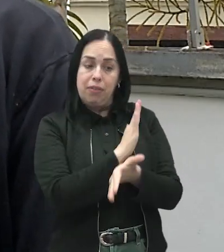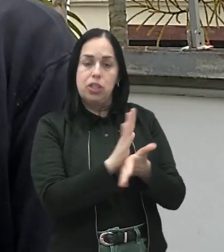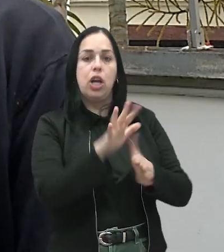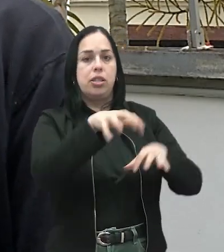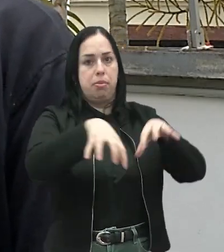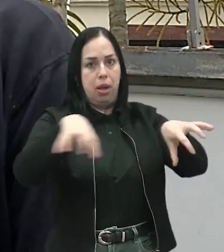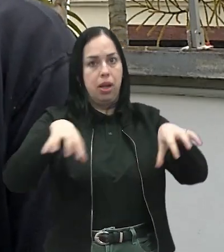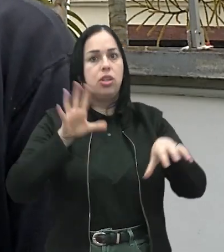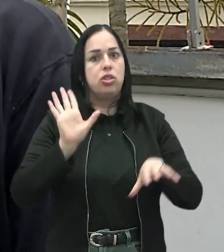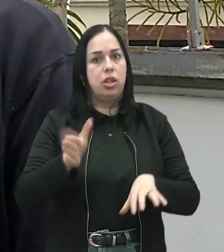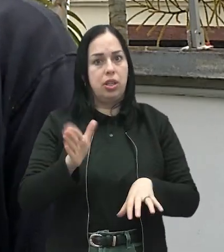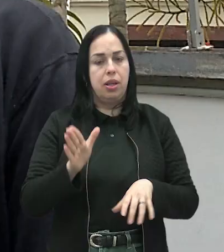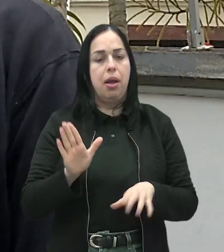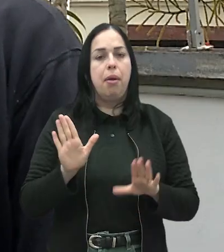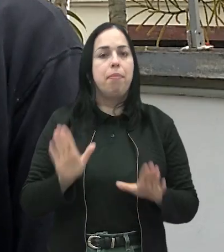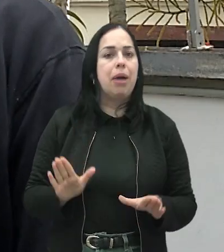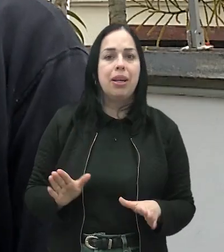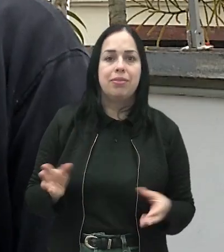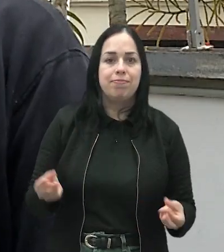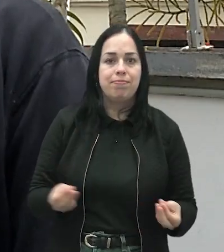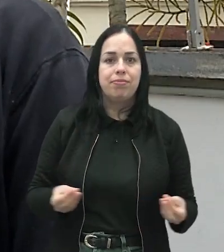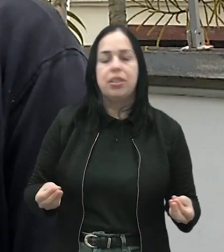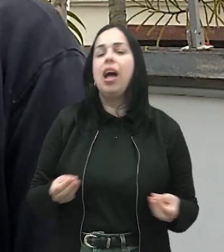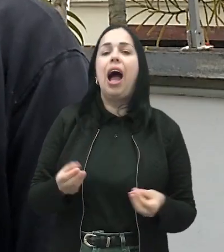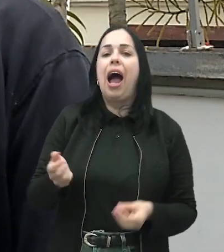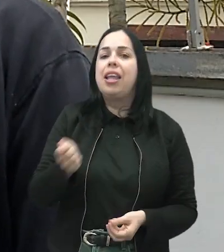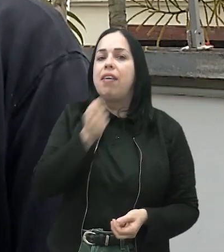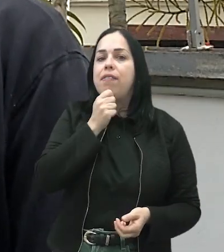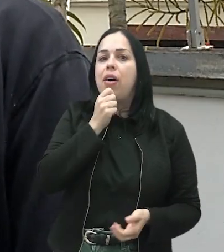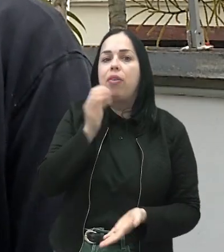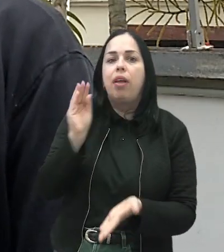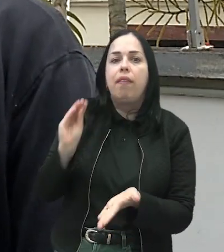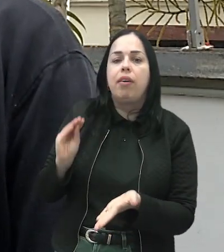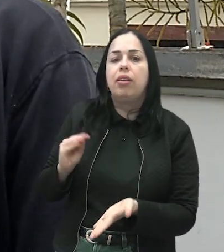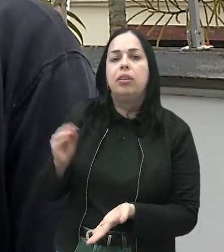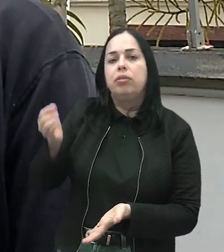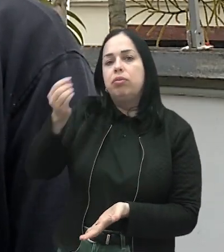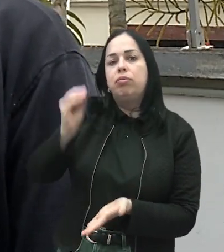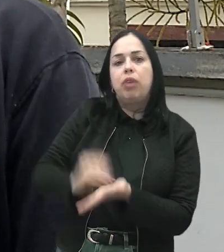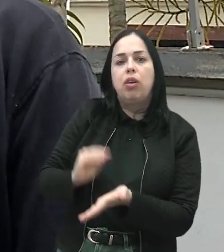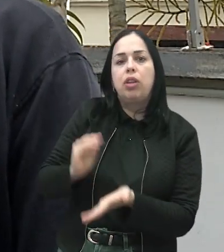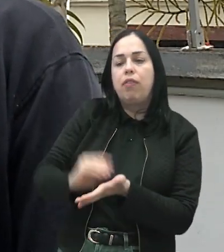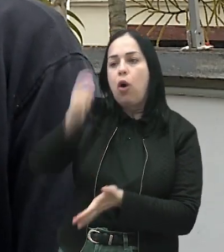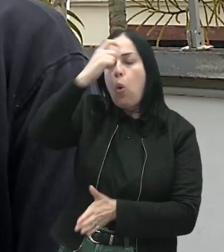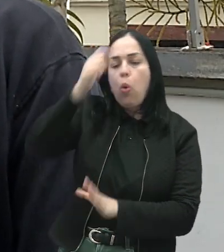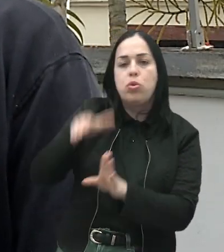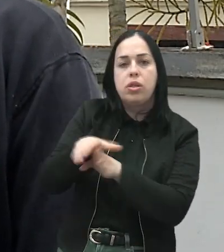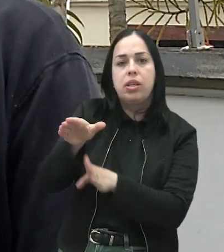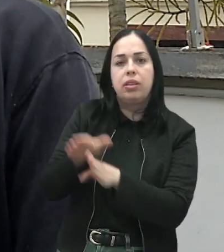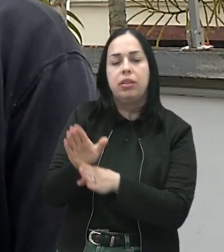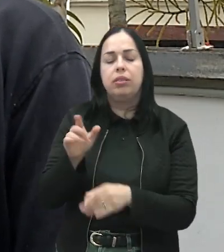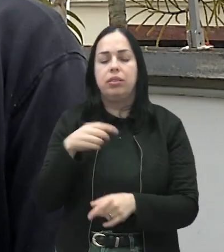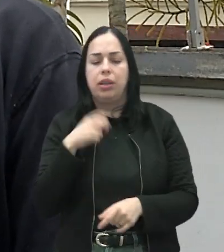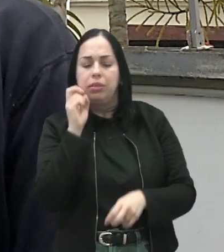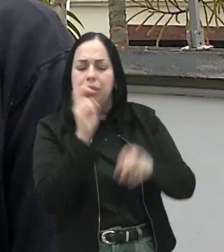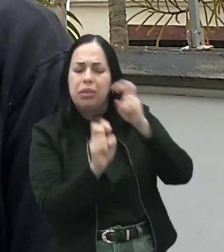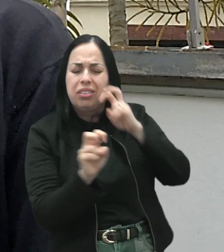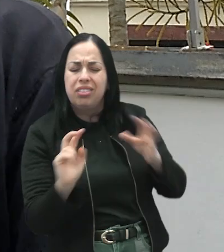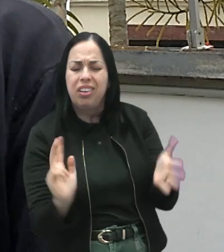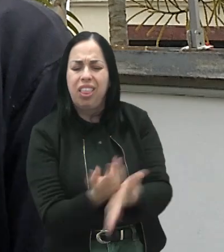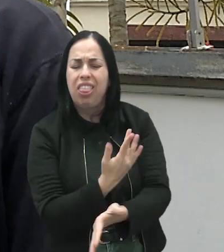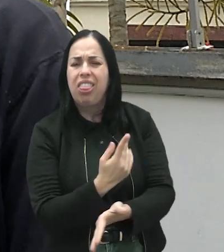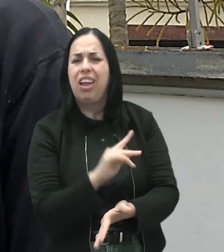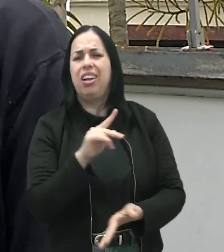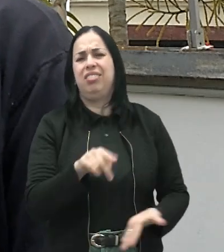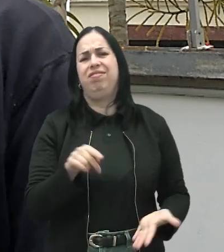já havia a separação do lixo. Contudo, não havia uma conscientização porque você tinha, de vez em quando, você pegava alguns